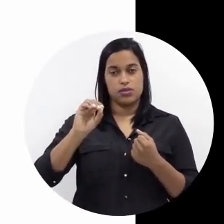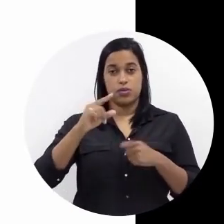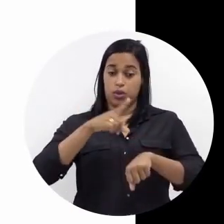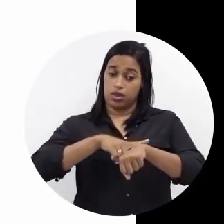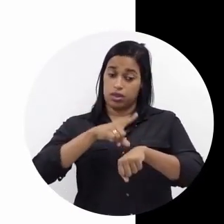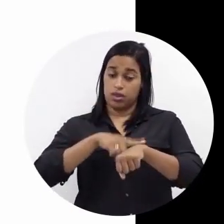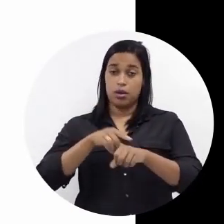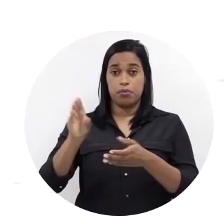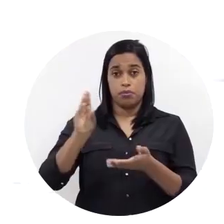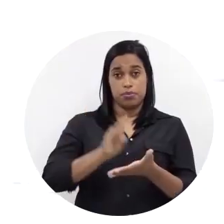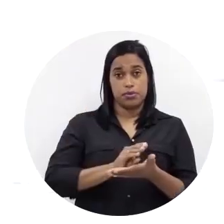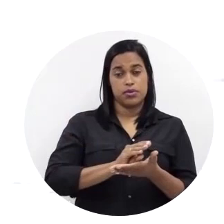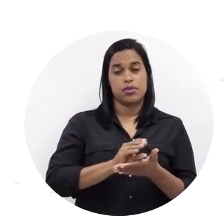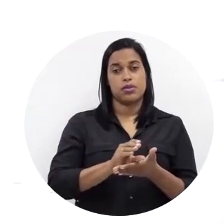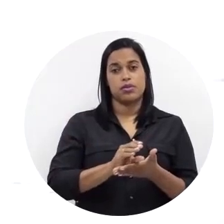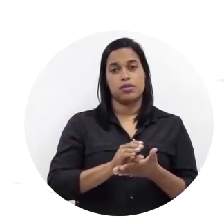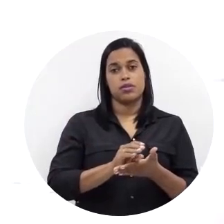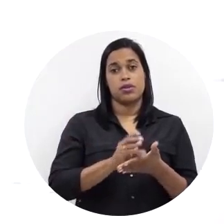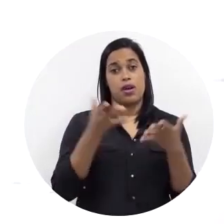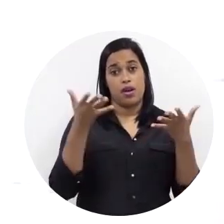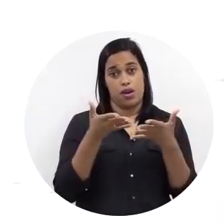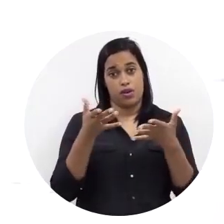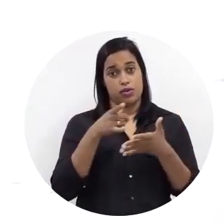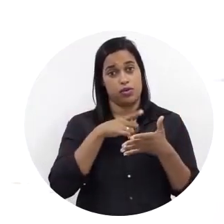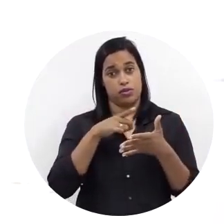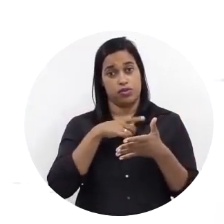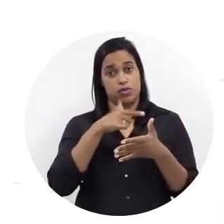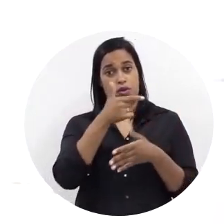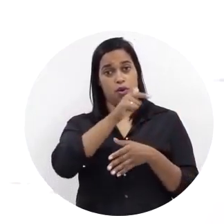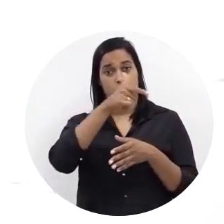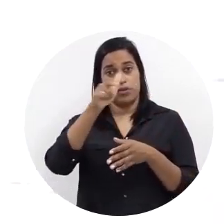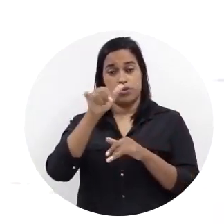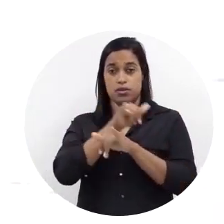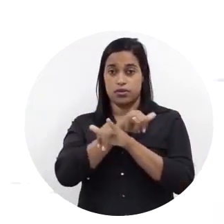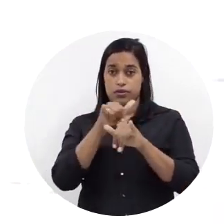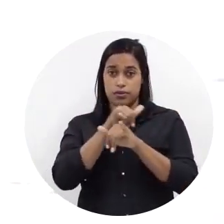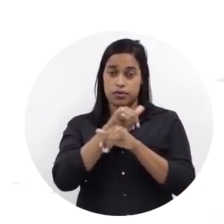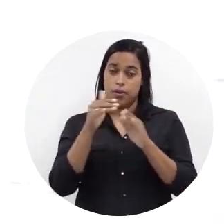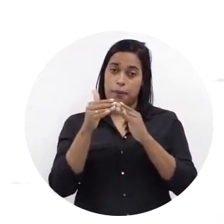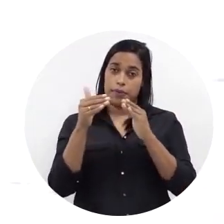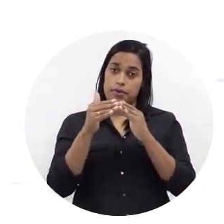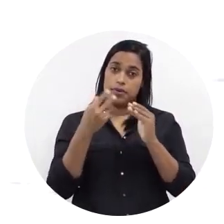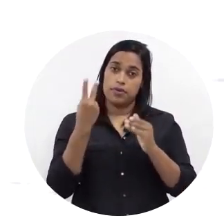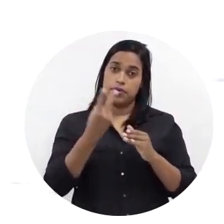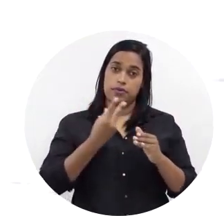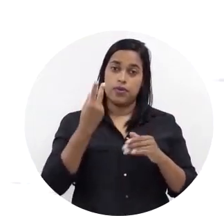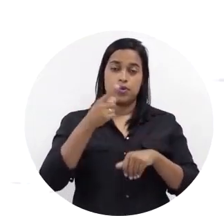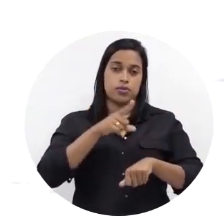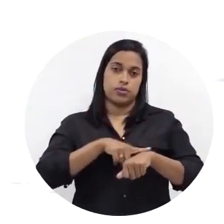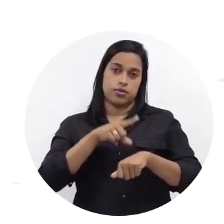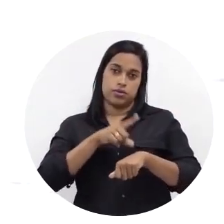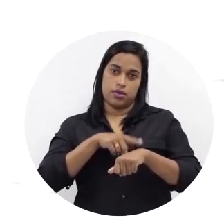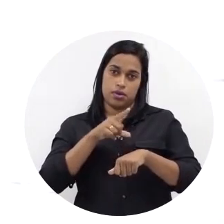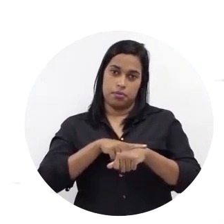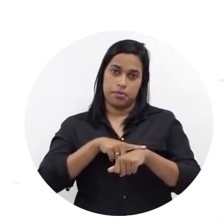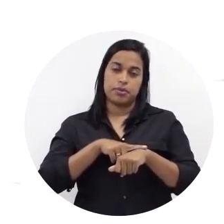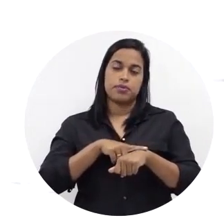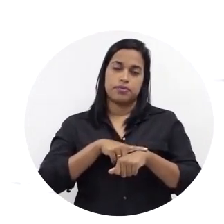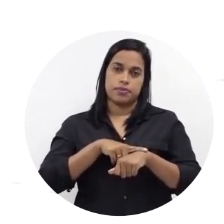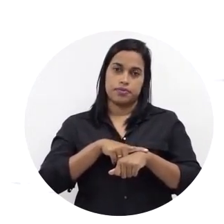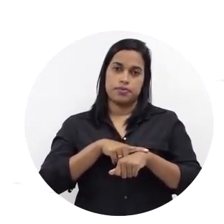esteve aplicado foi de... Agora nós temos os outros dados e a questão está pedindo o valor do prazo, o período.